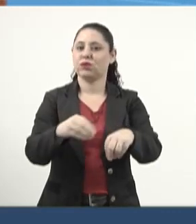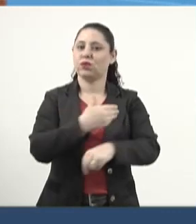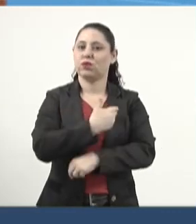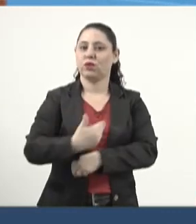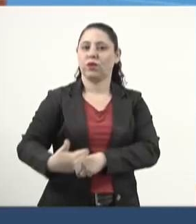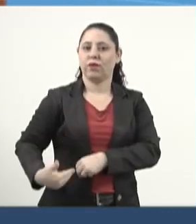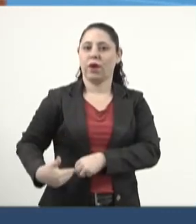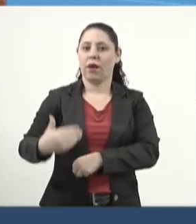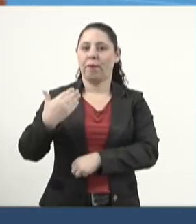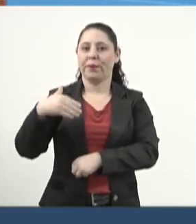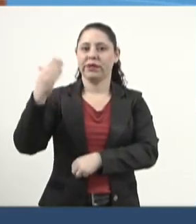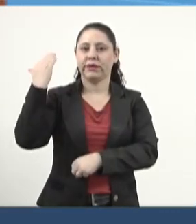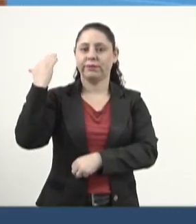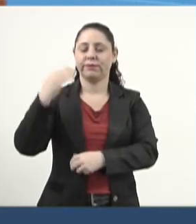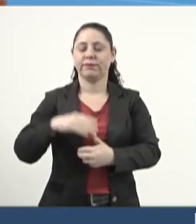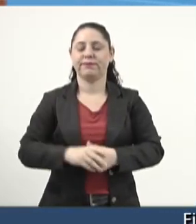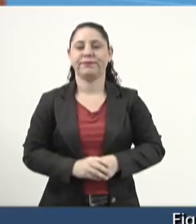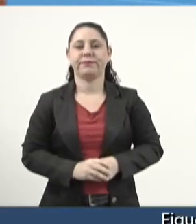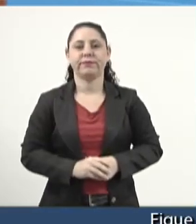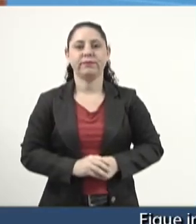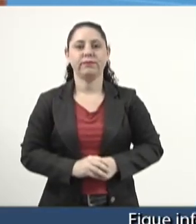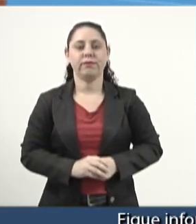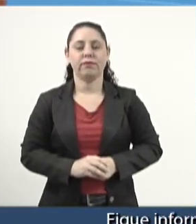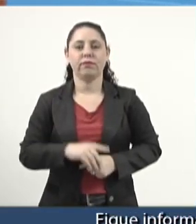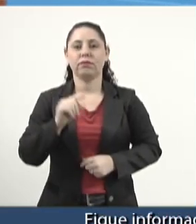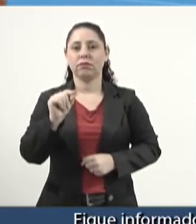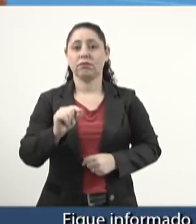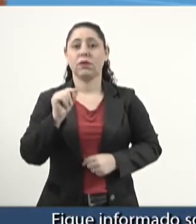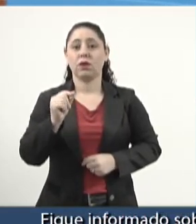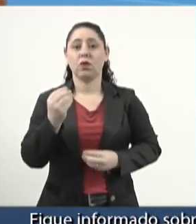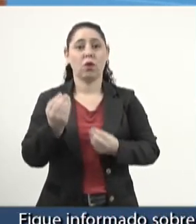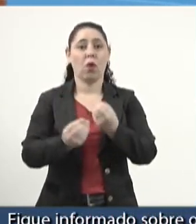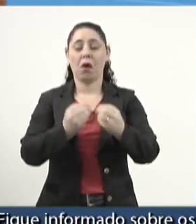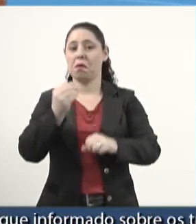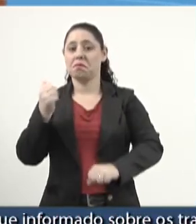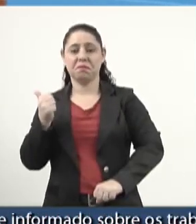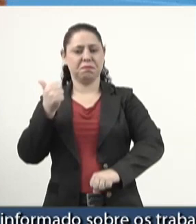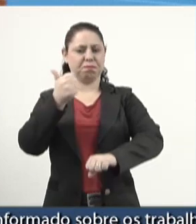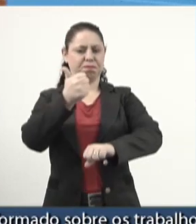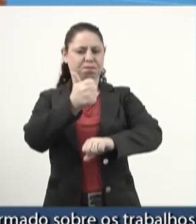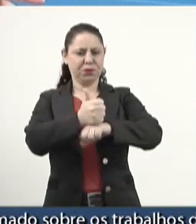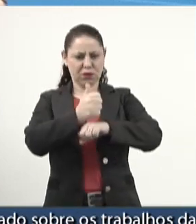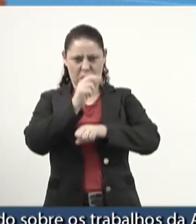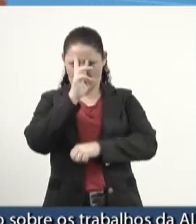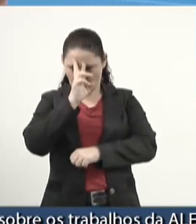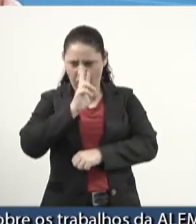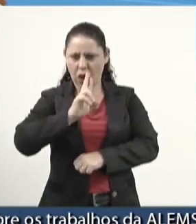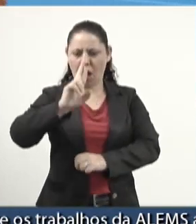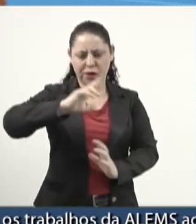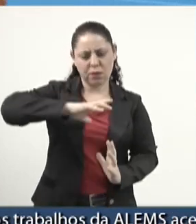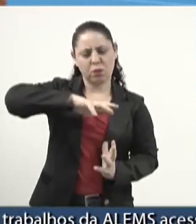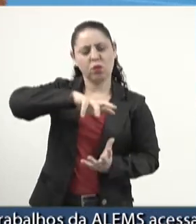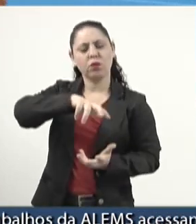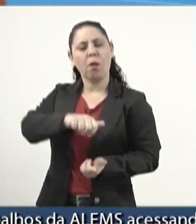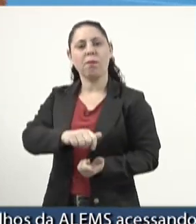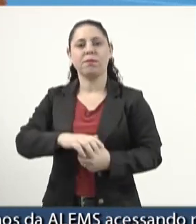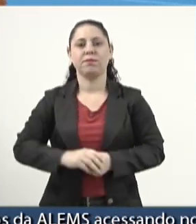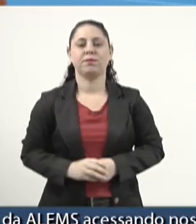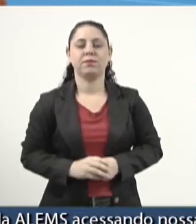governo passado, e como um protagonista, como um líder mundial,